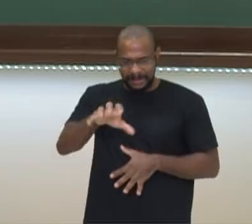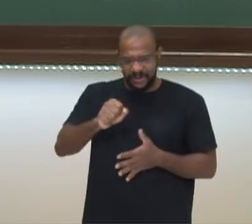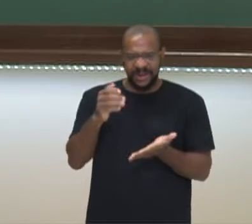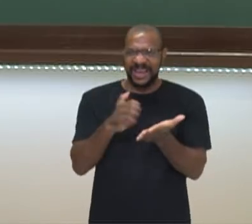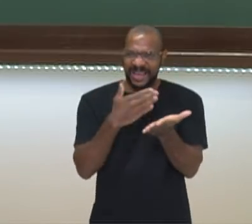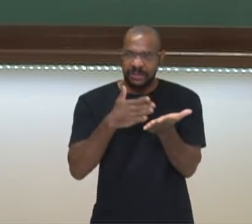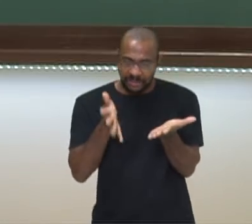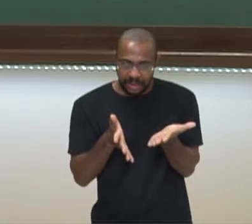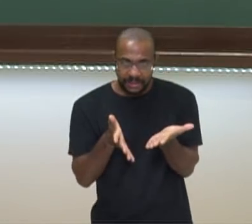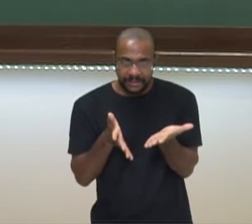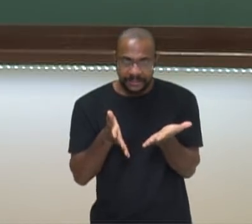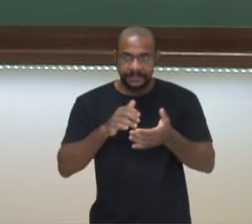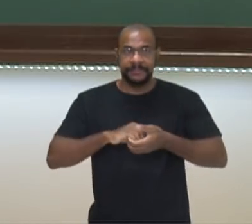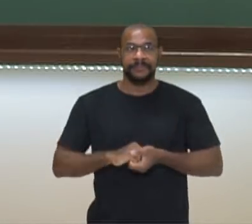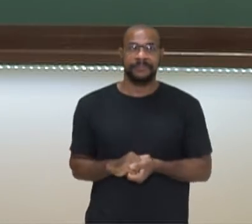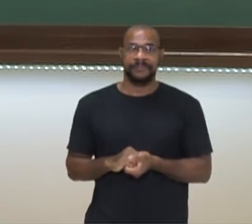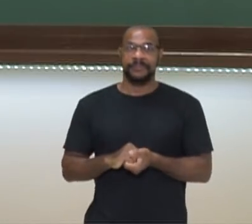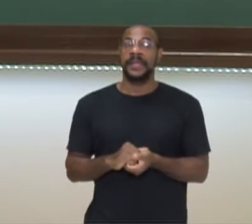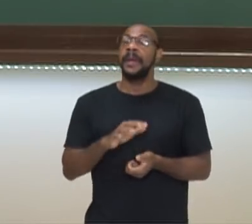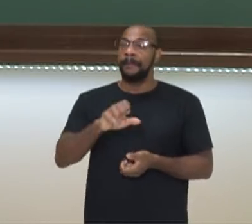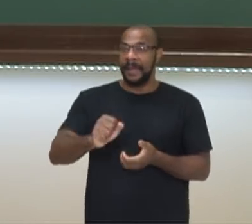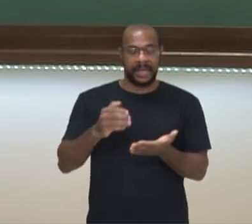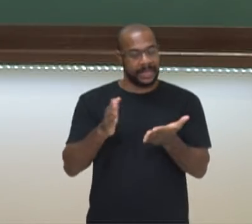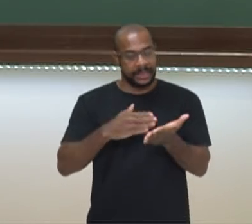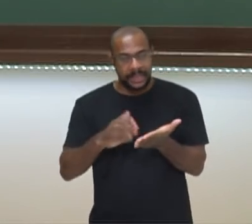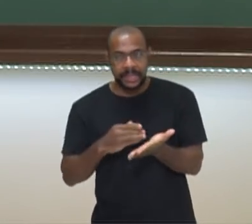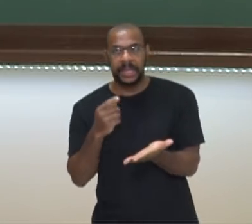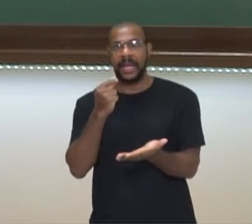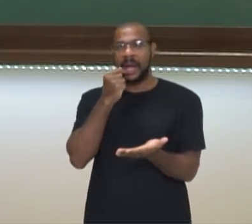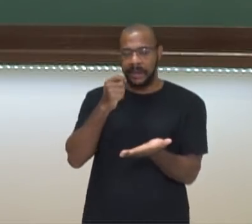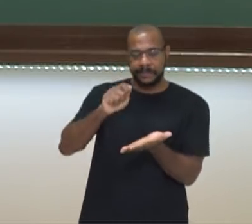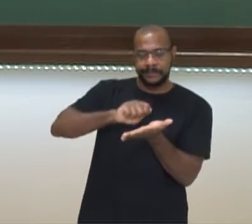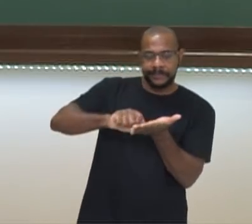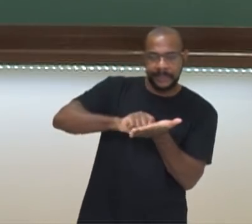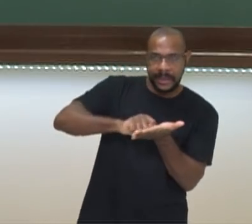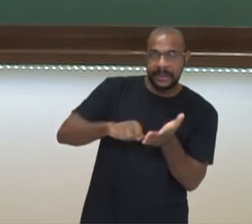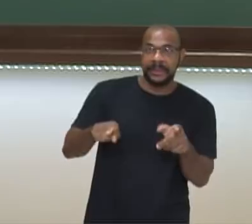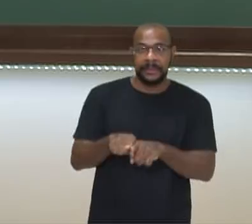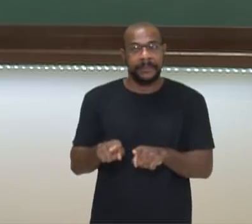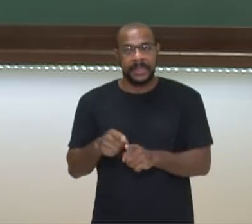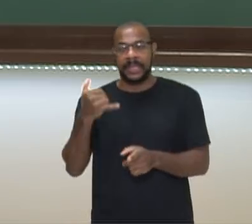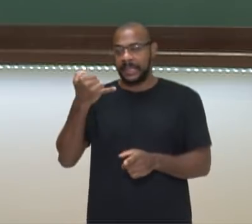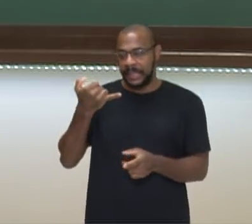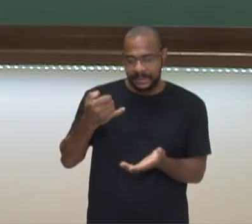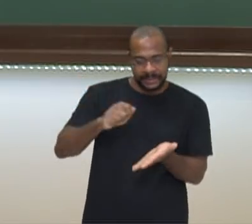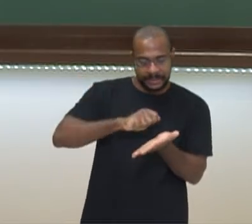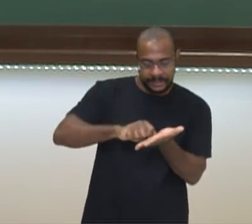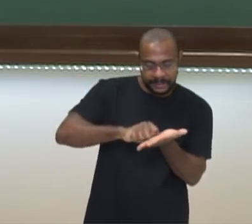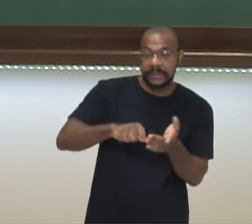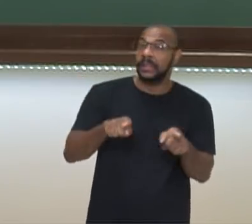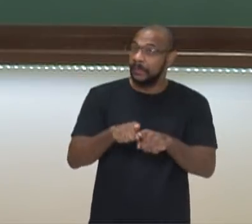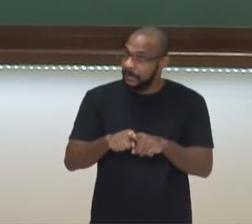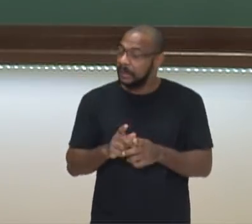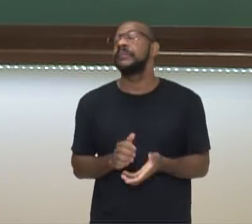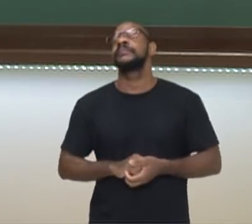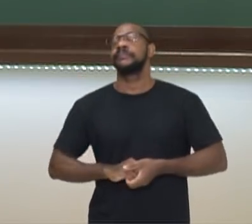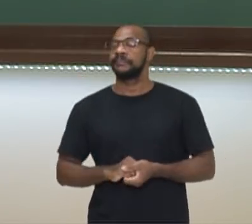caderno? Pega lá. Tá com lápis e borracha à sua